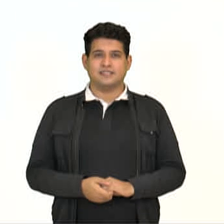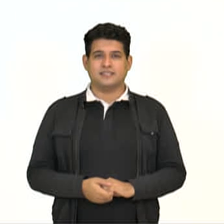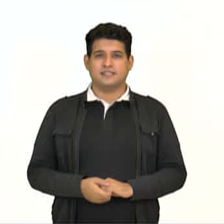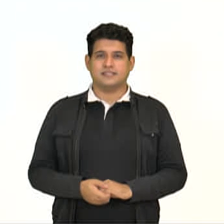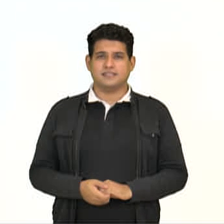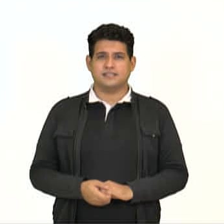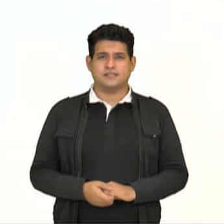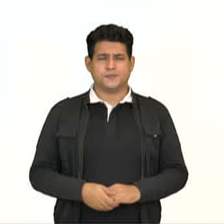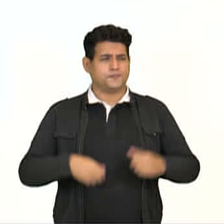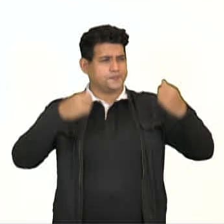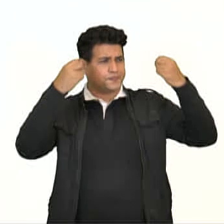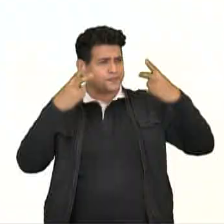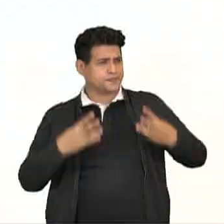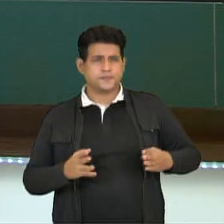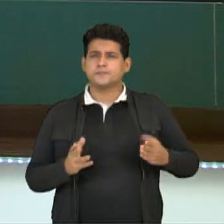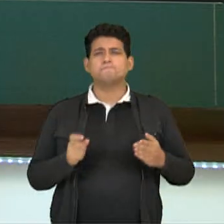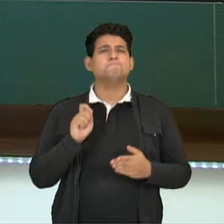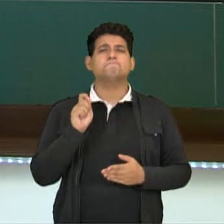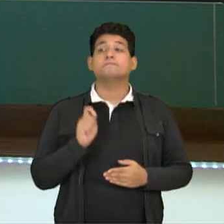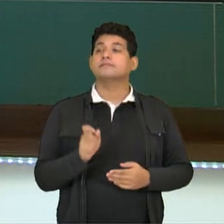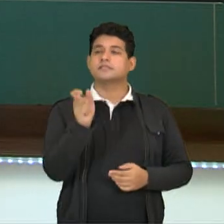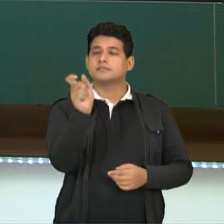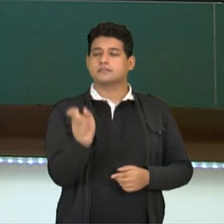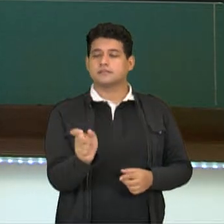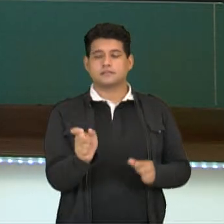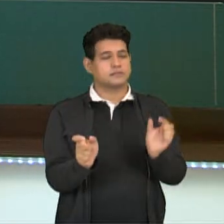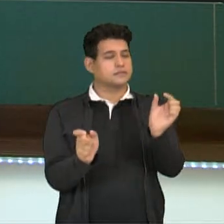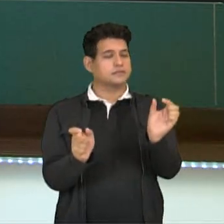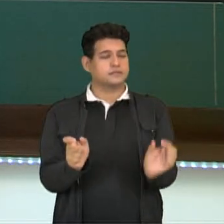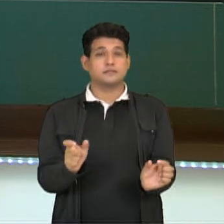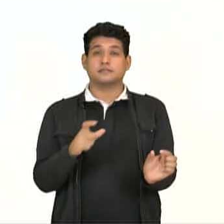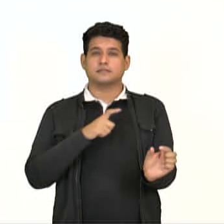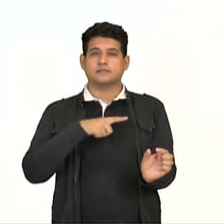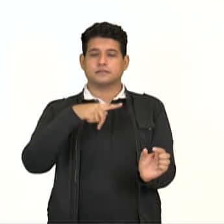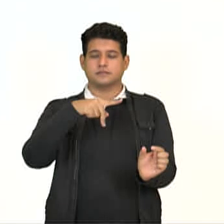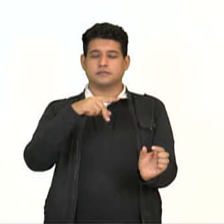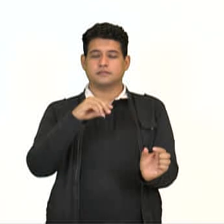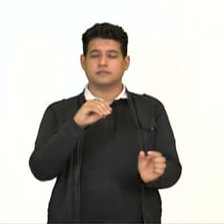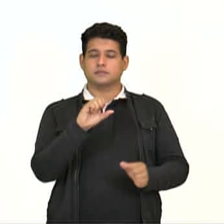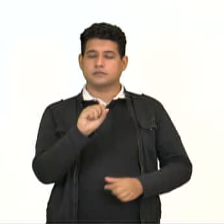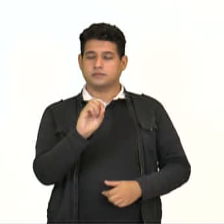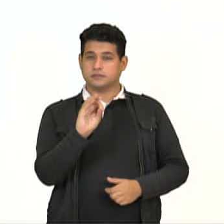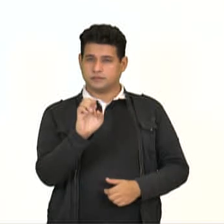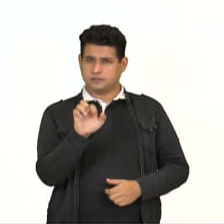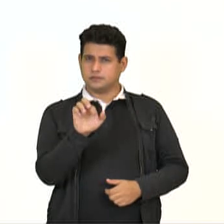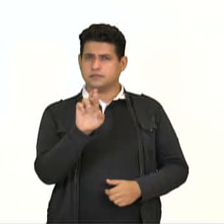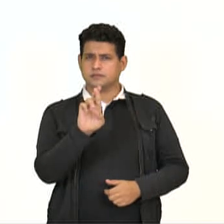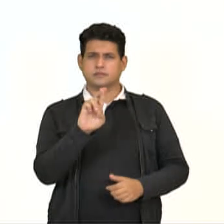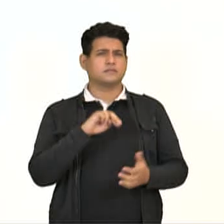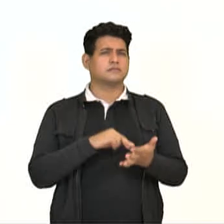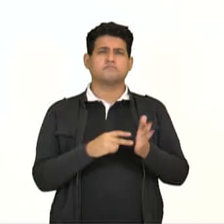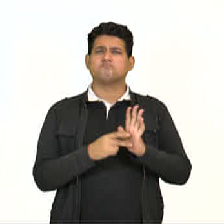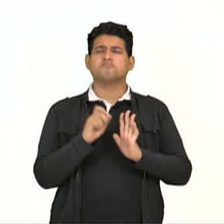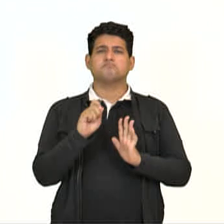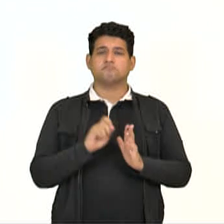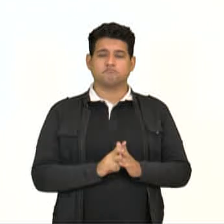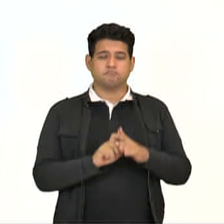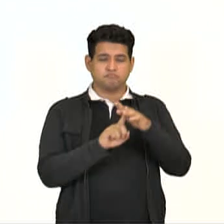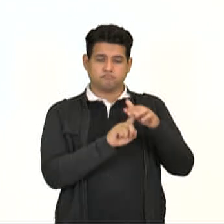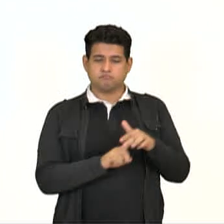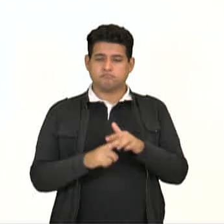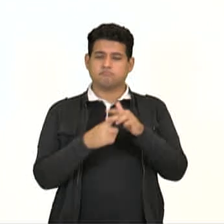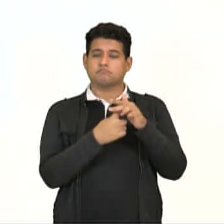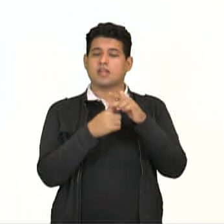Vamos falar um pouquinho agora das características de um poster campaign. Um pôster de campanha é uma das ferramentas